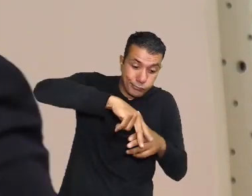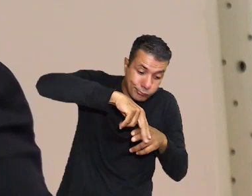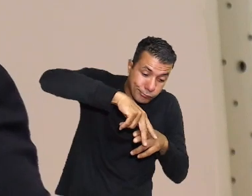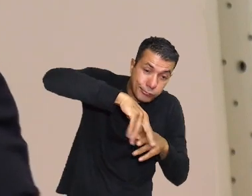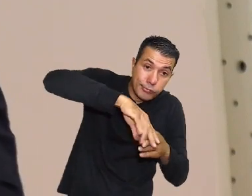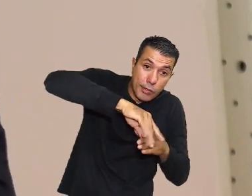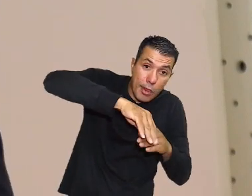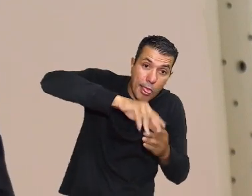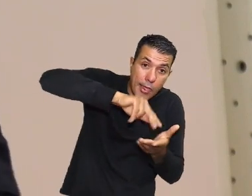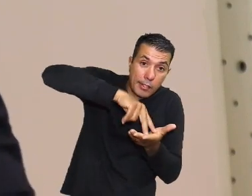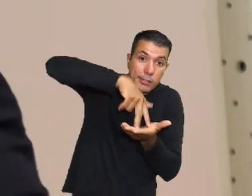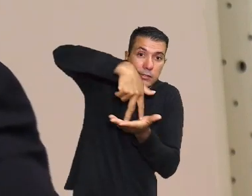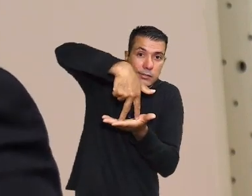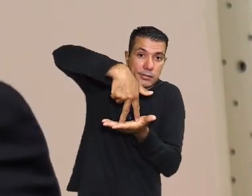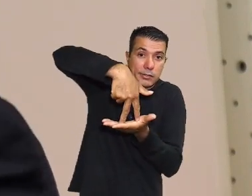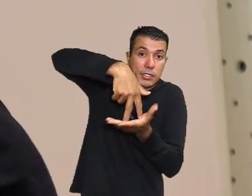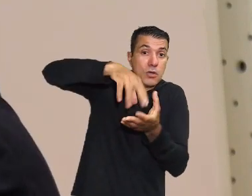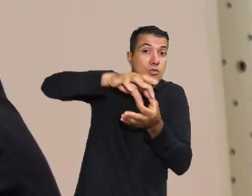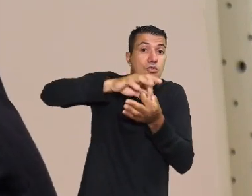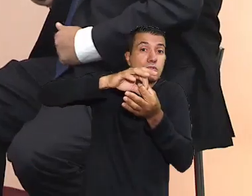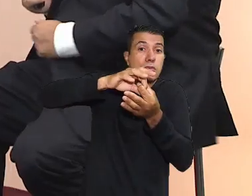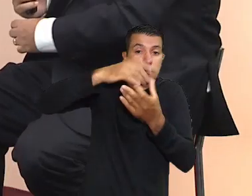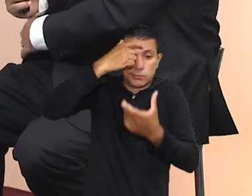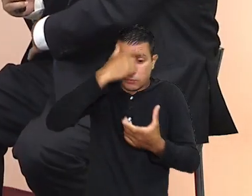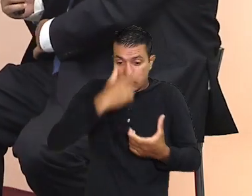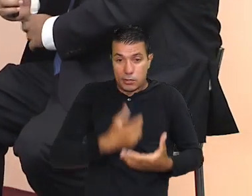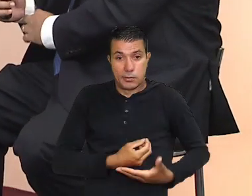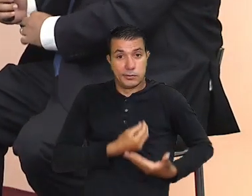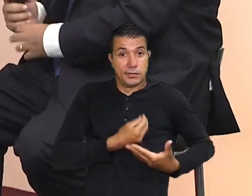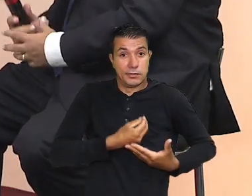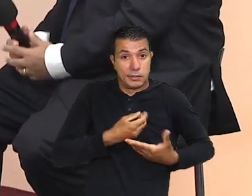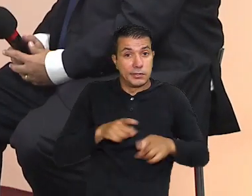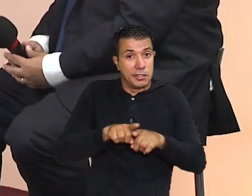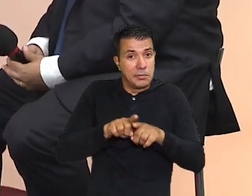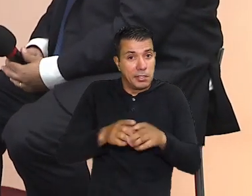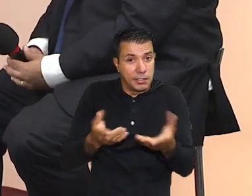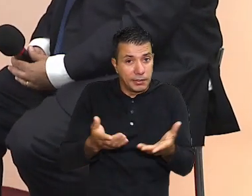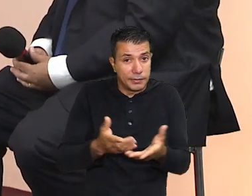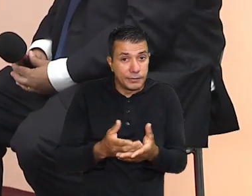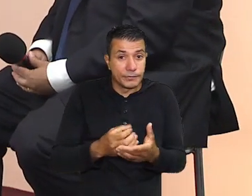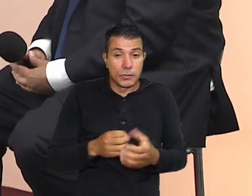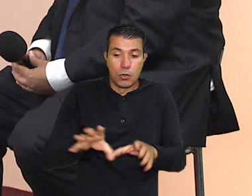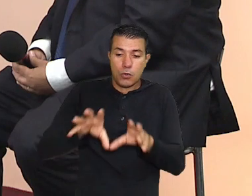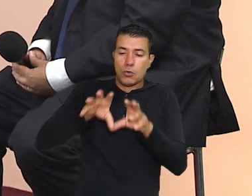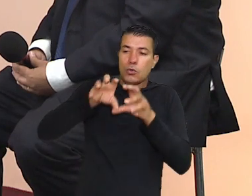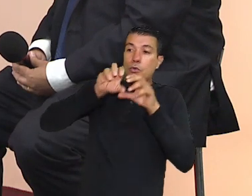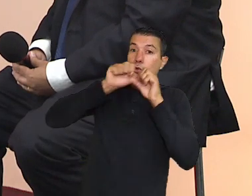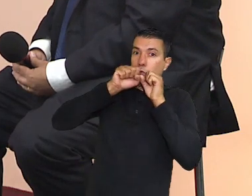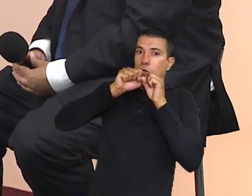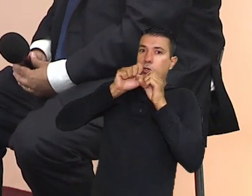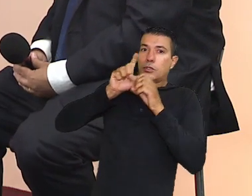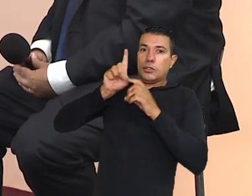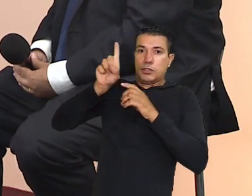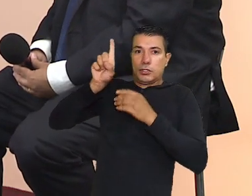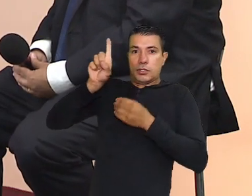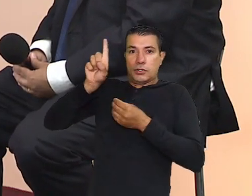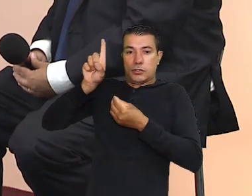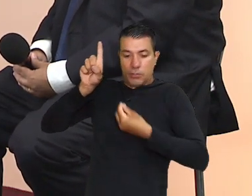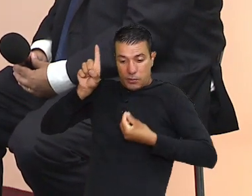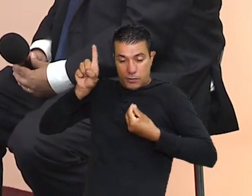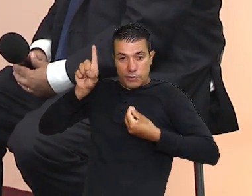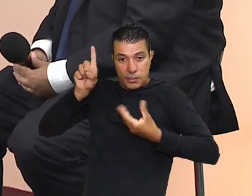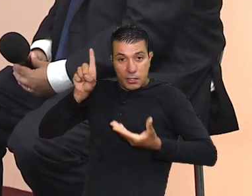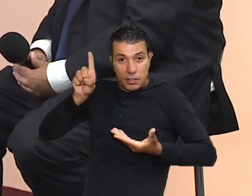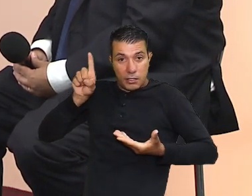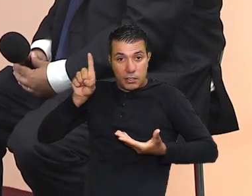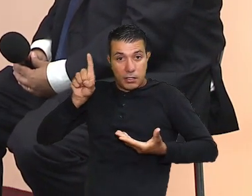vida, juntos, forma um ser vivente. Ok, pastor, obrigado. Então, o fôlego de vida que tem origem